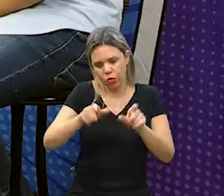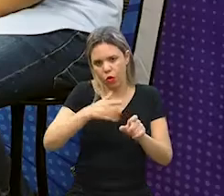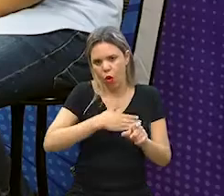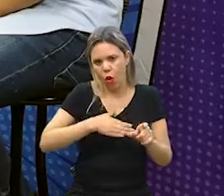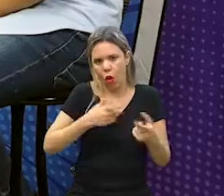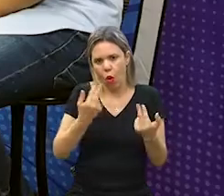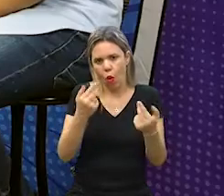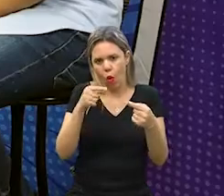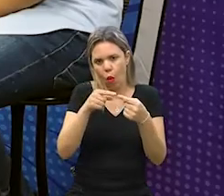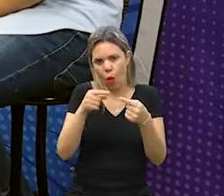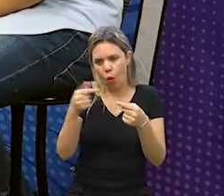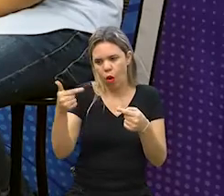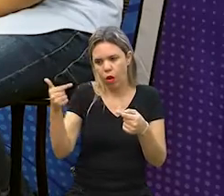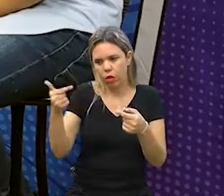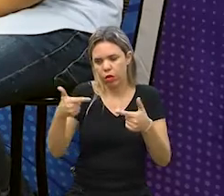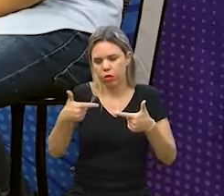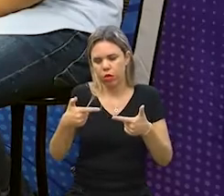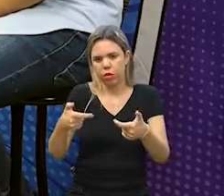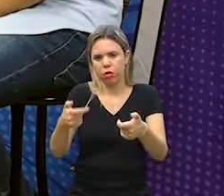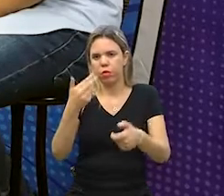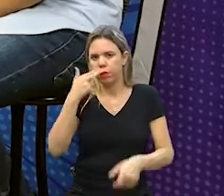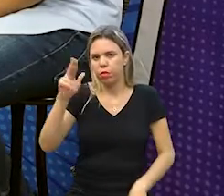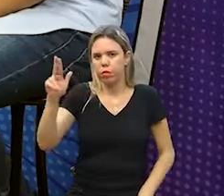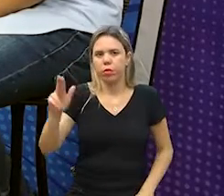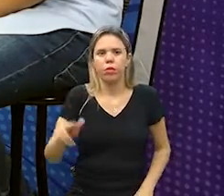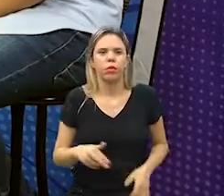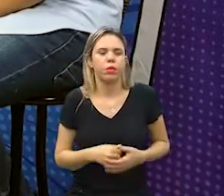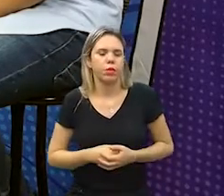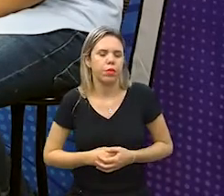gostam bastante de ler sobre a Segunda Guerra Mundial, sobre nazismo, né?